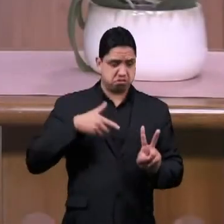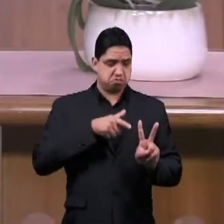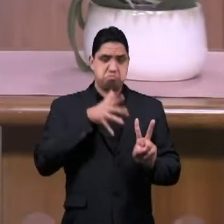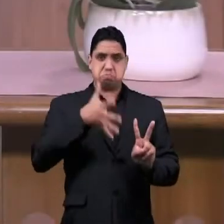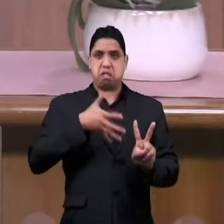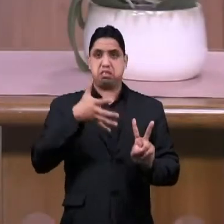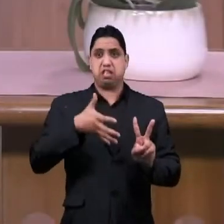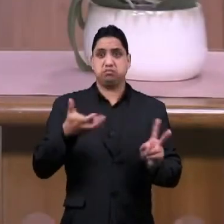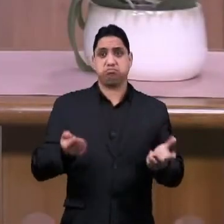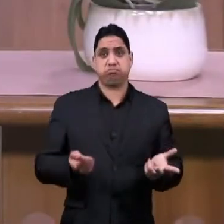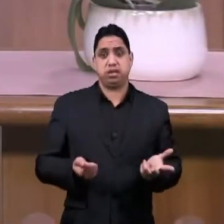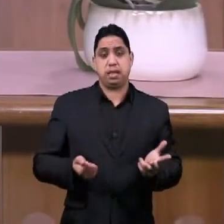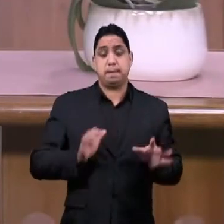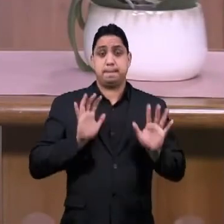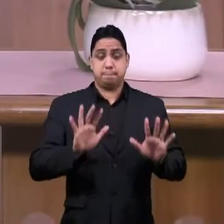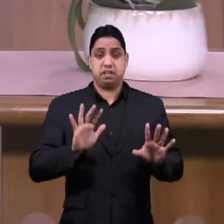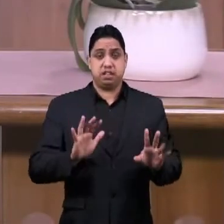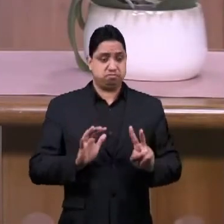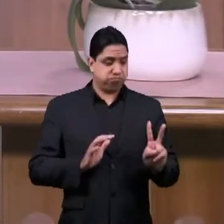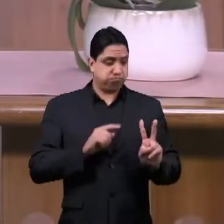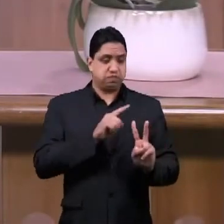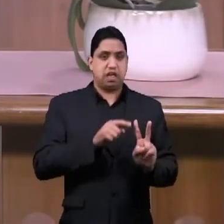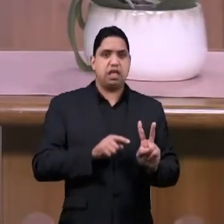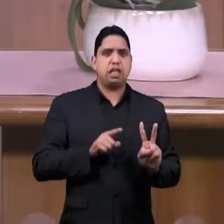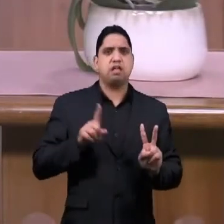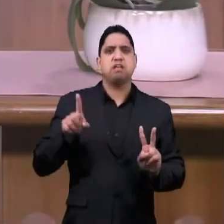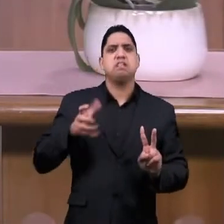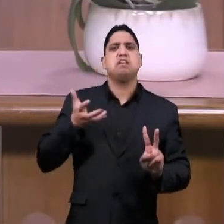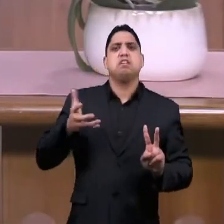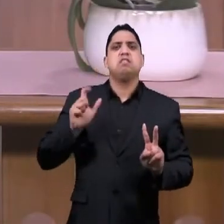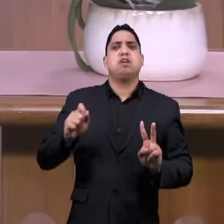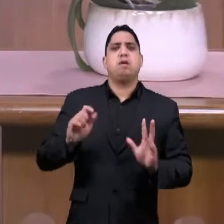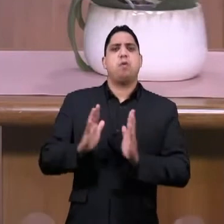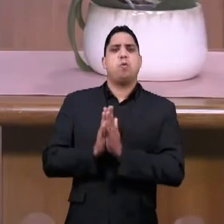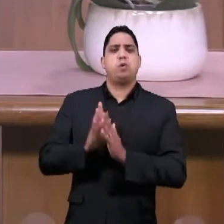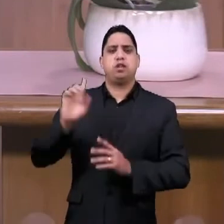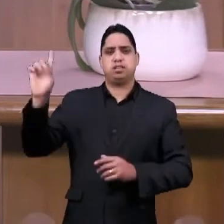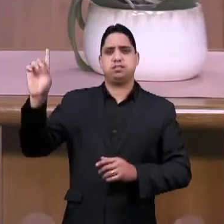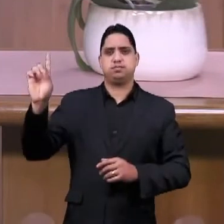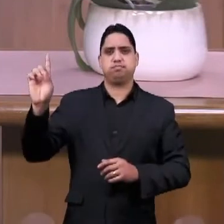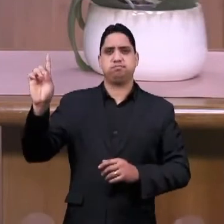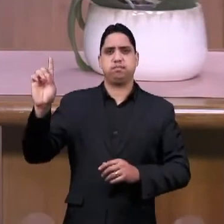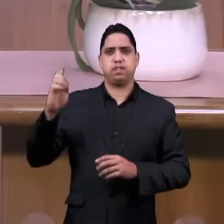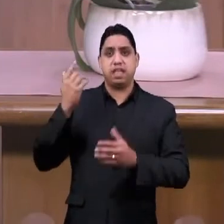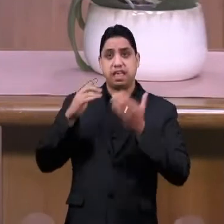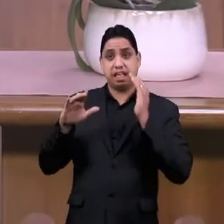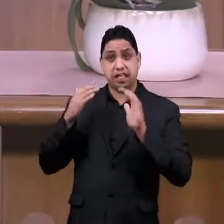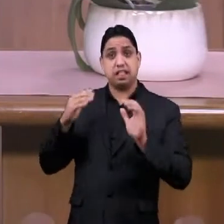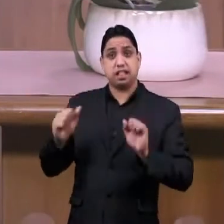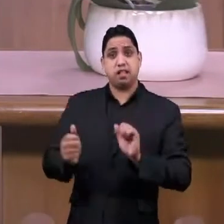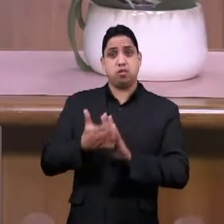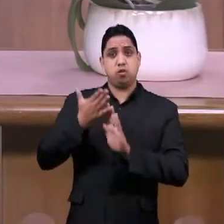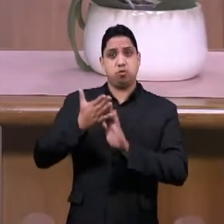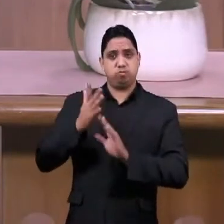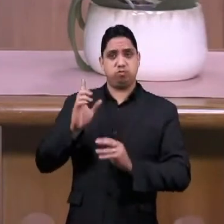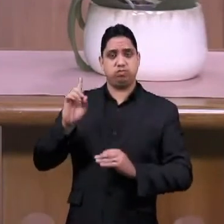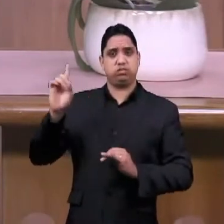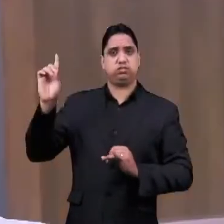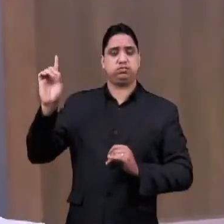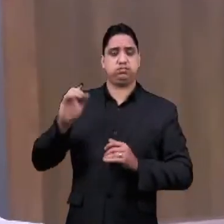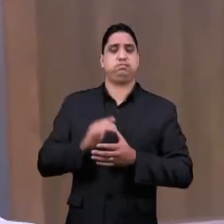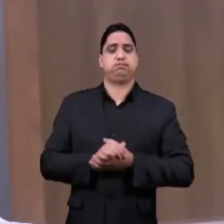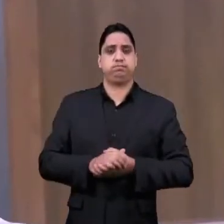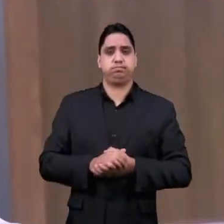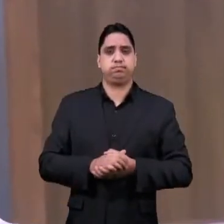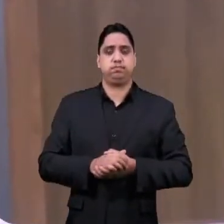mas eles escolheram orar ao Senhor e cantar louvores ao Senhor. Meus